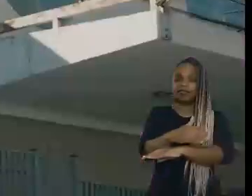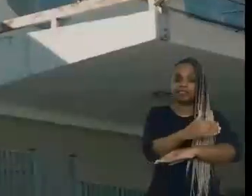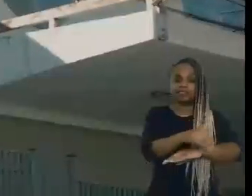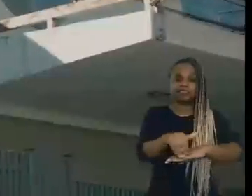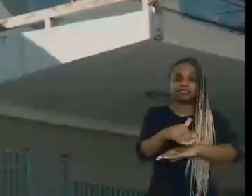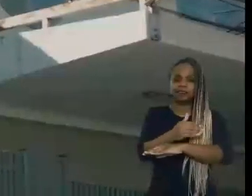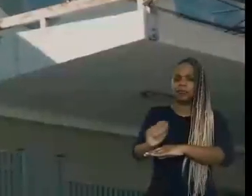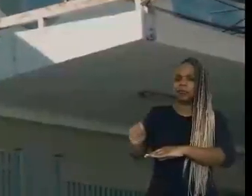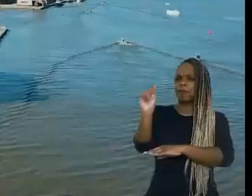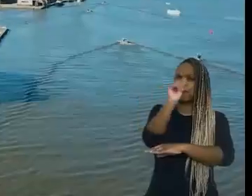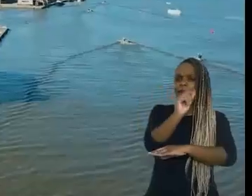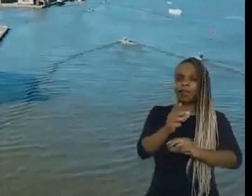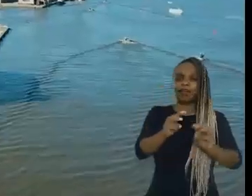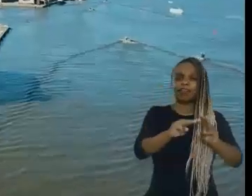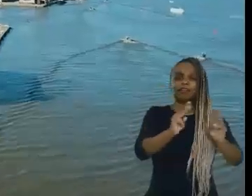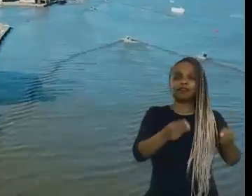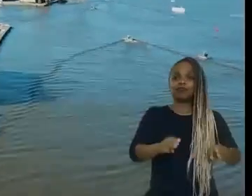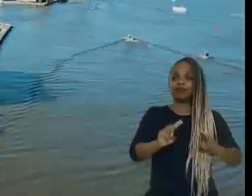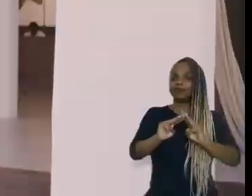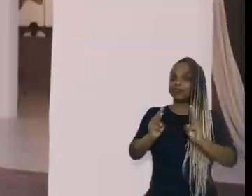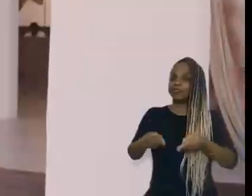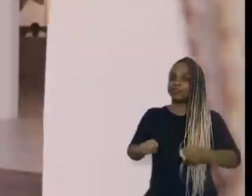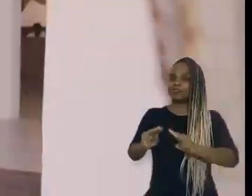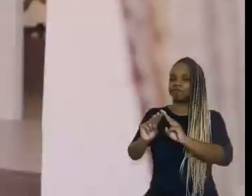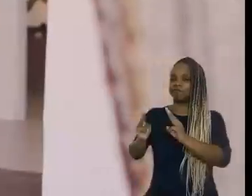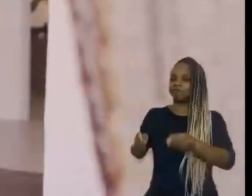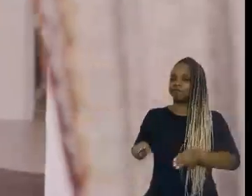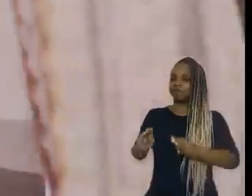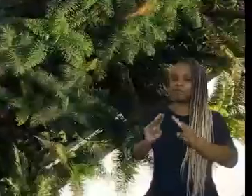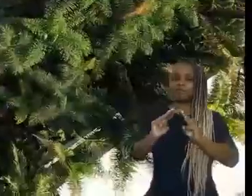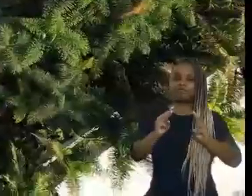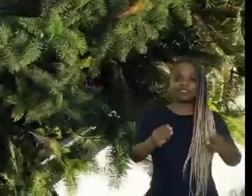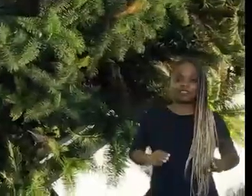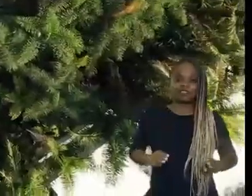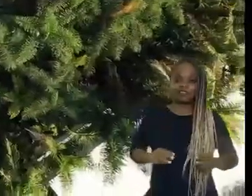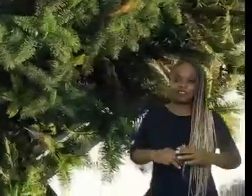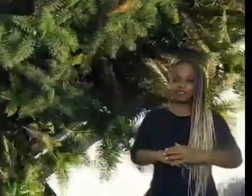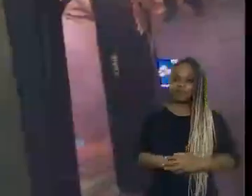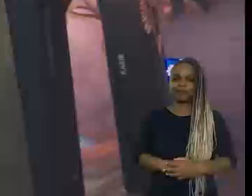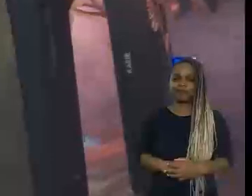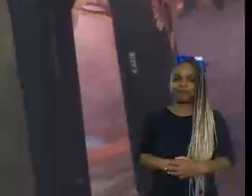das ruas e dos museus.